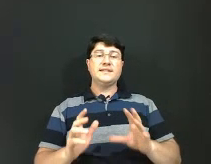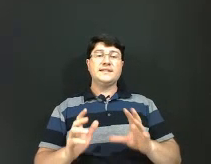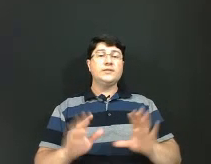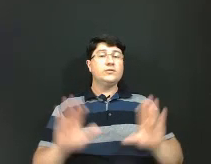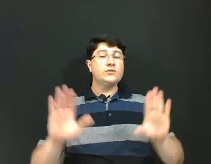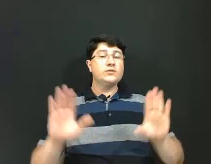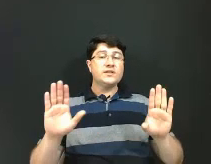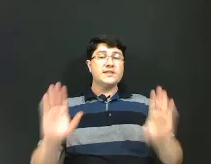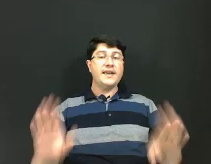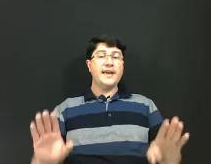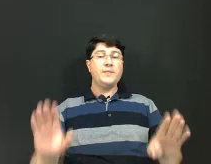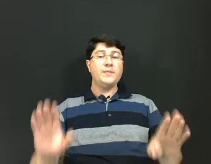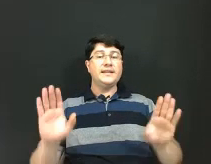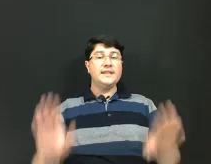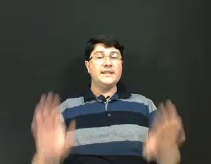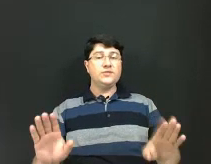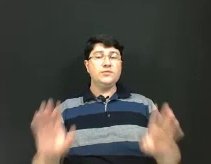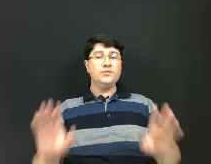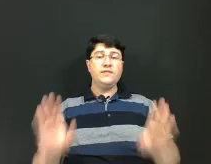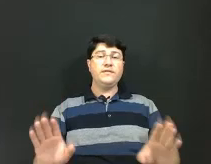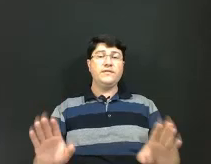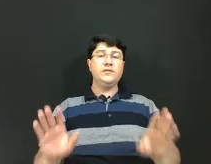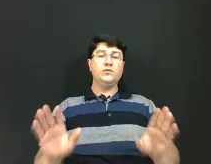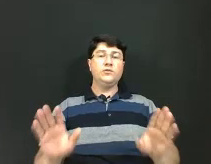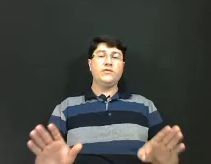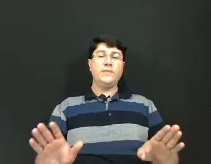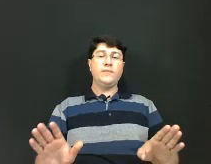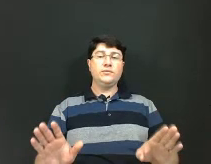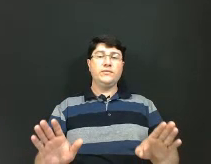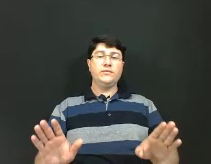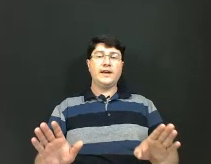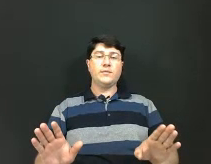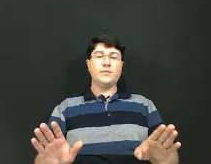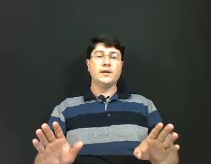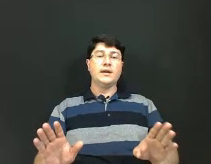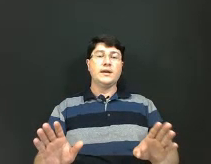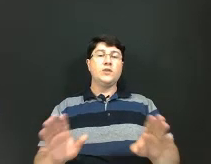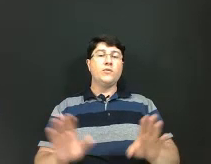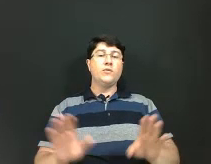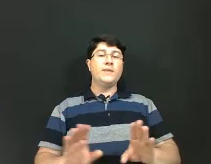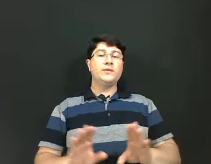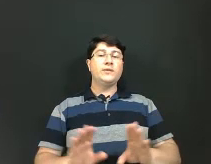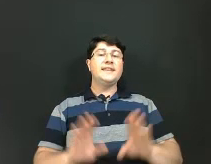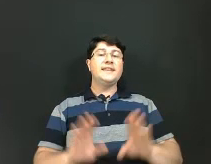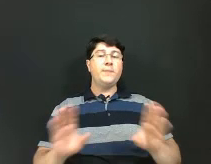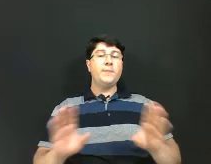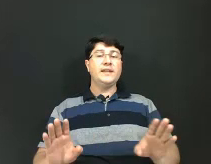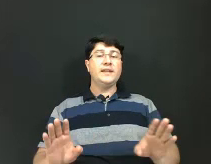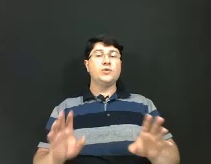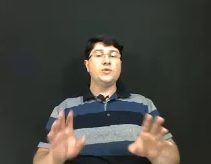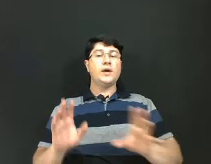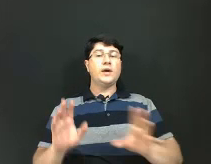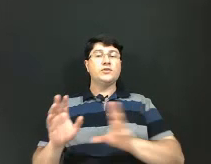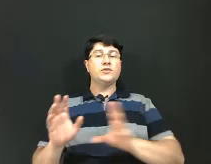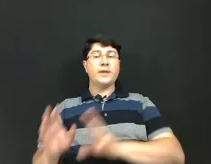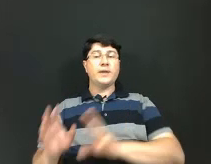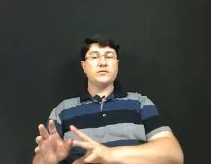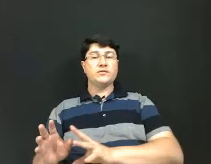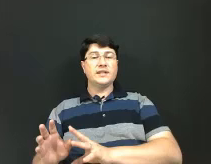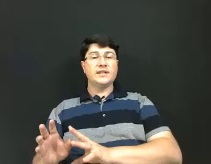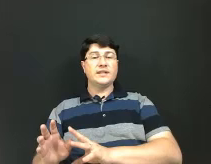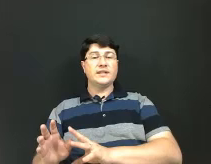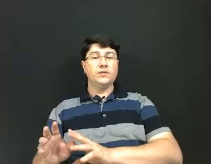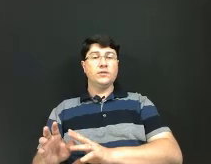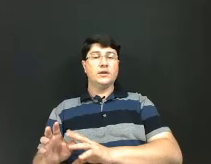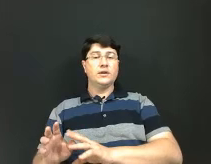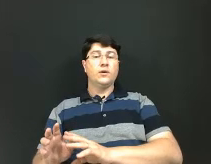posse necessitam dos loci R para início e fim do movimento do verbo. E o movimento é dependente do local do espaço